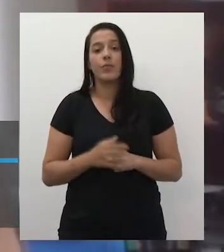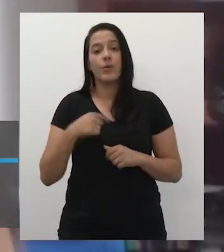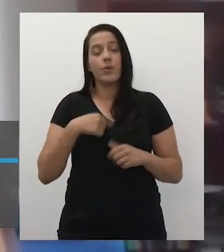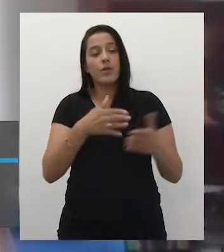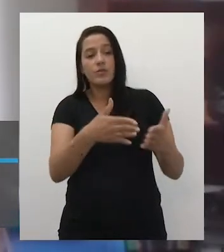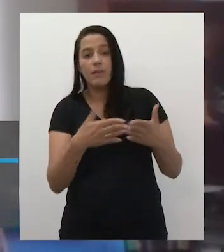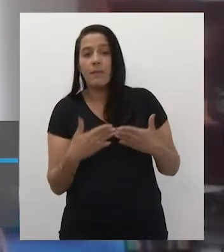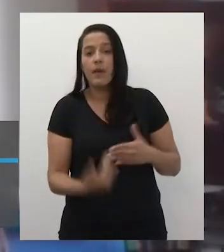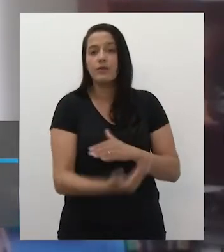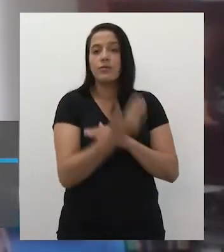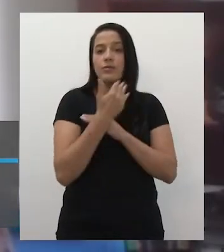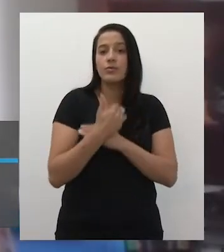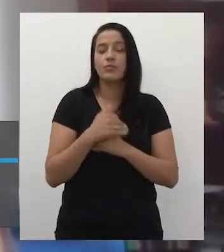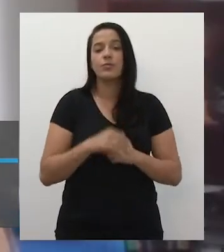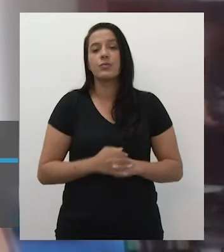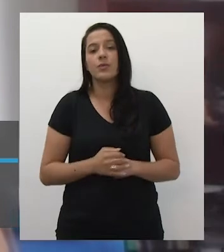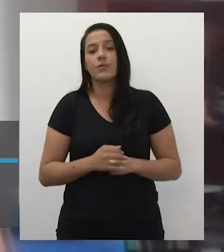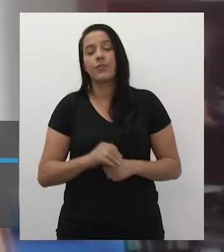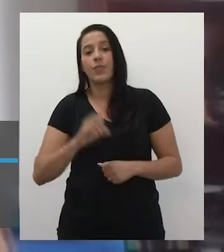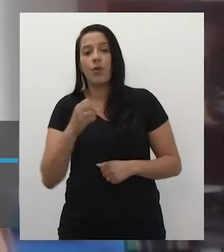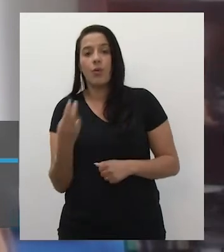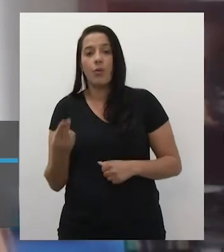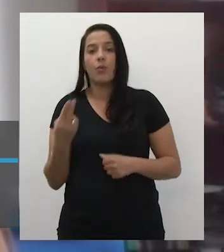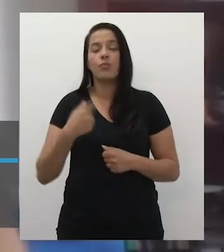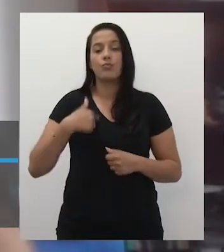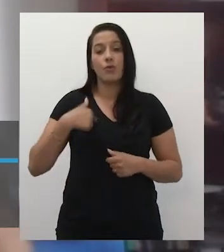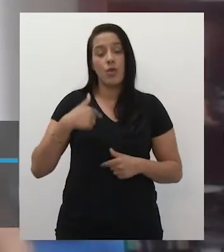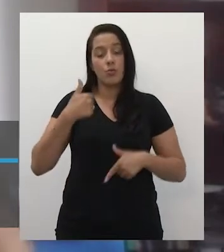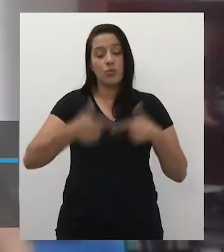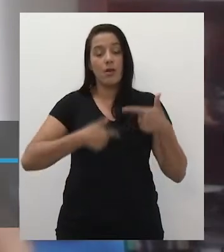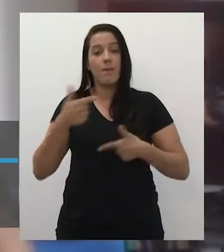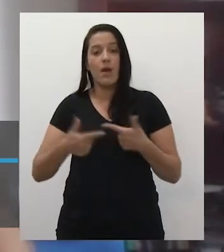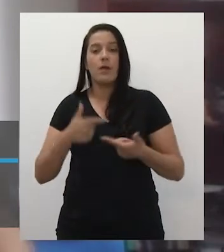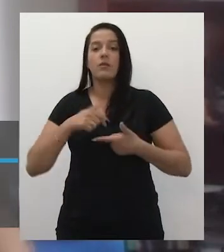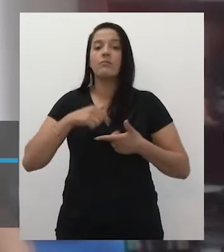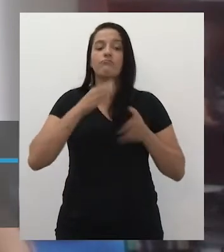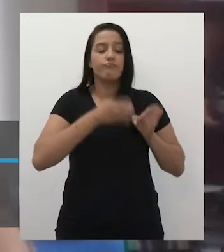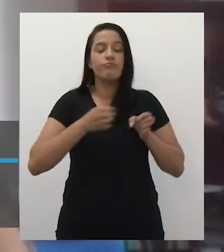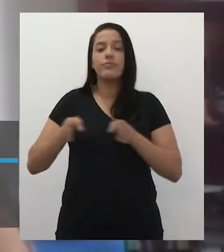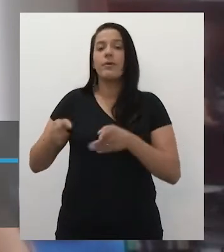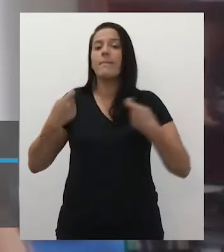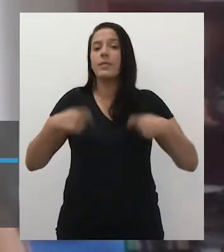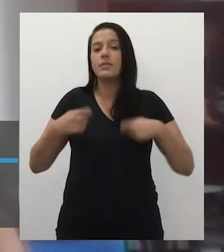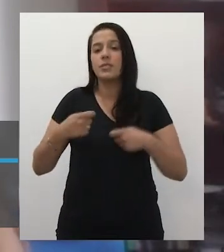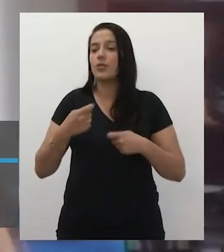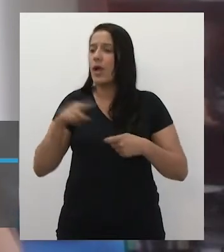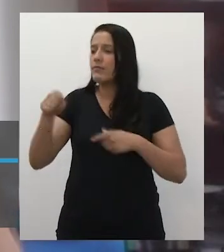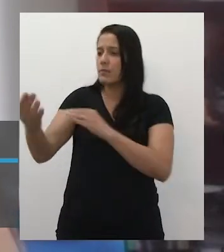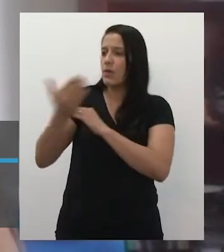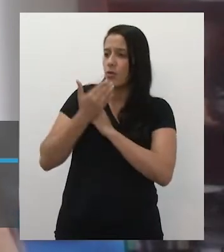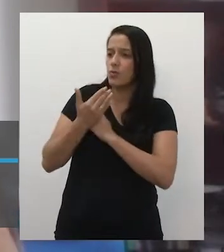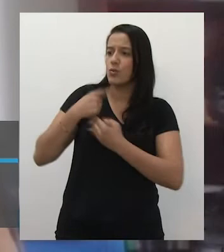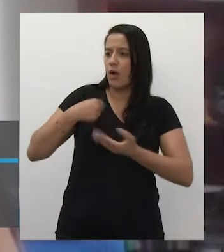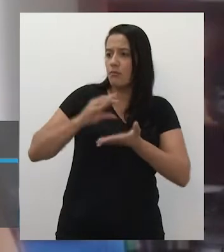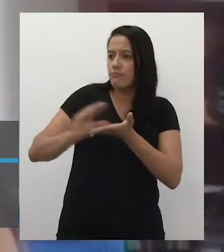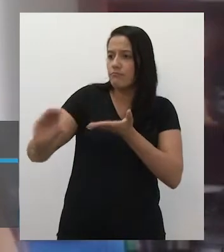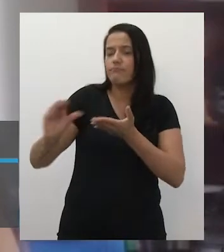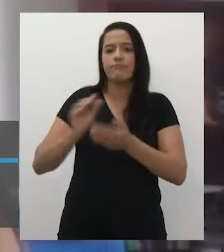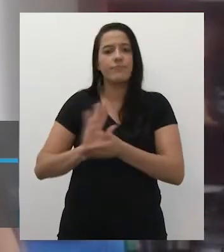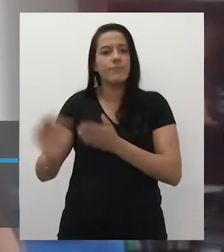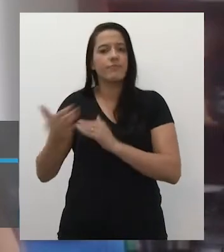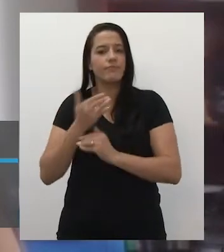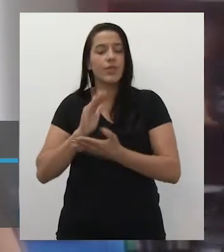elas se ajudam, né? A ideia é que a gente se ajude. Ninguém aqui é robô, a gente não fala de autogestão como se a